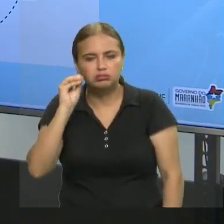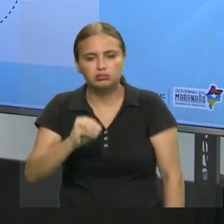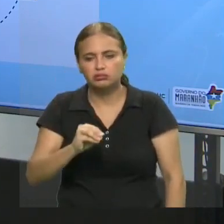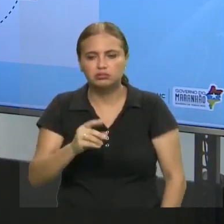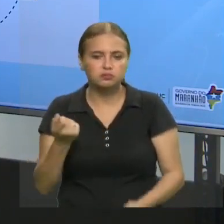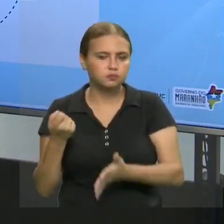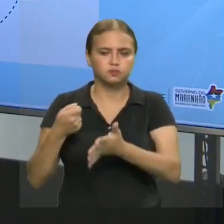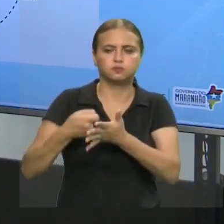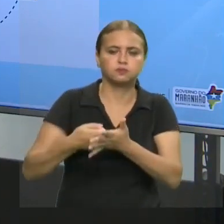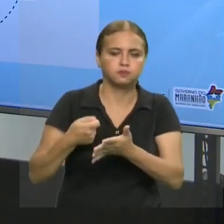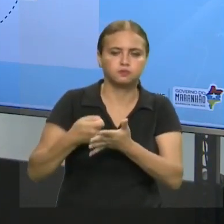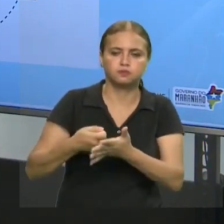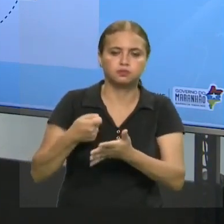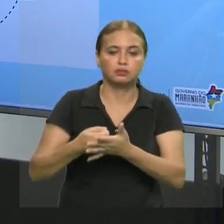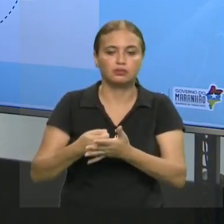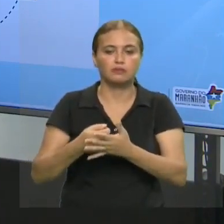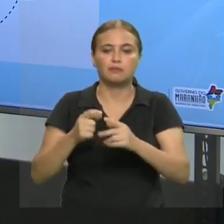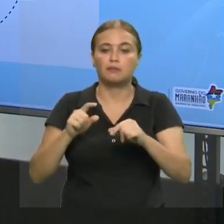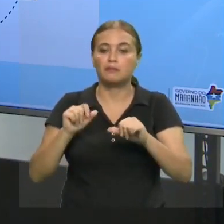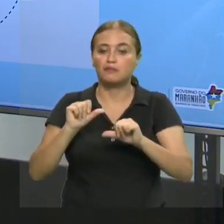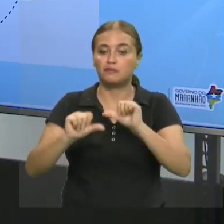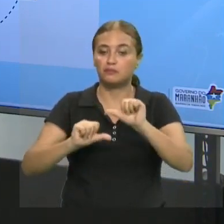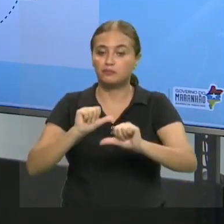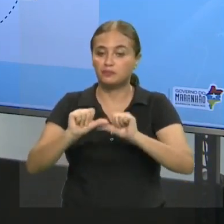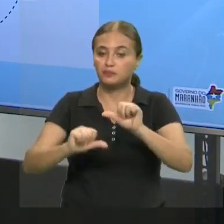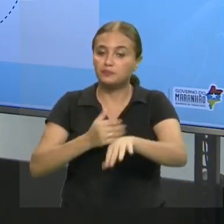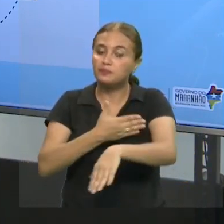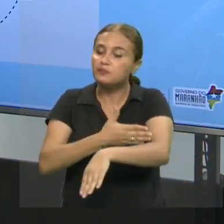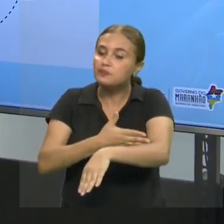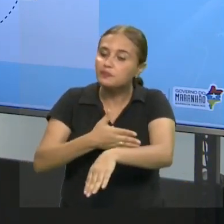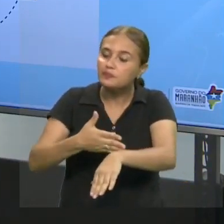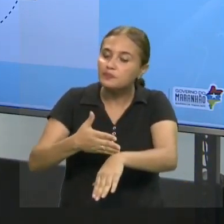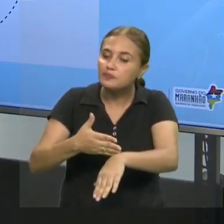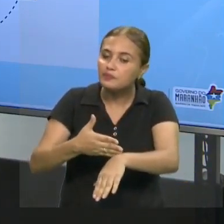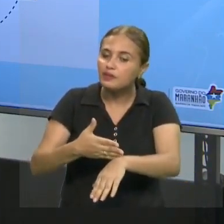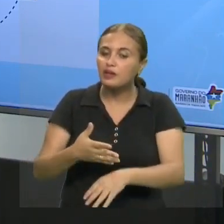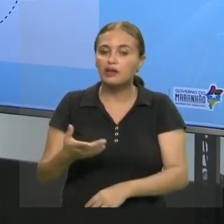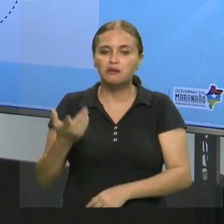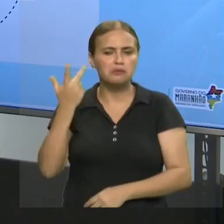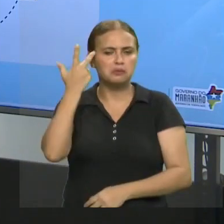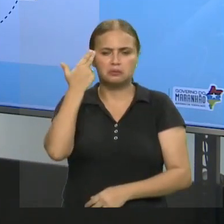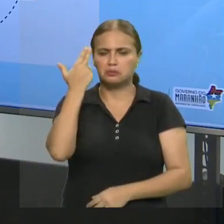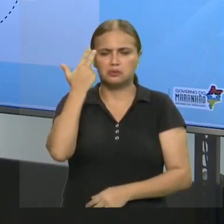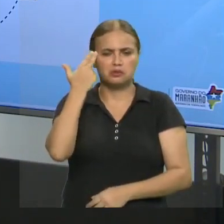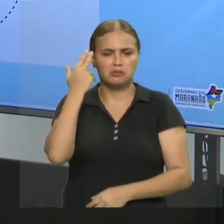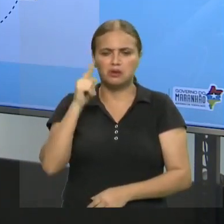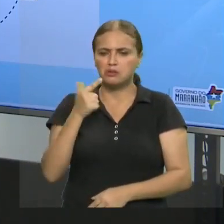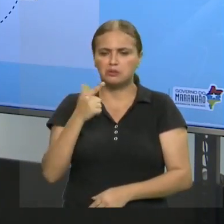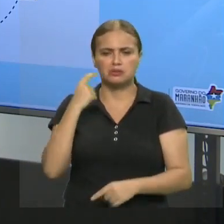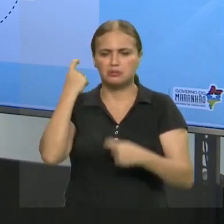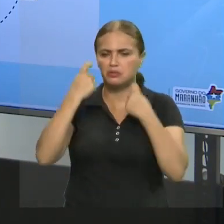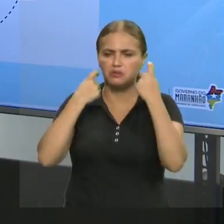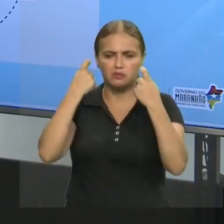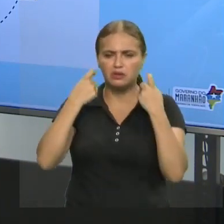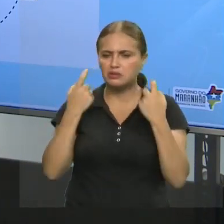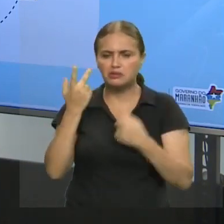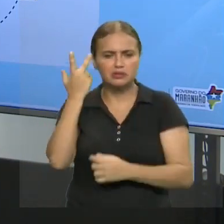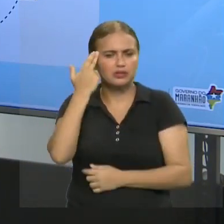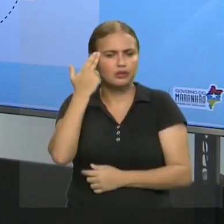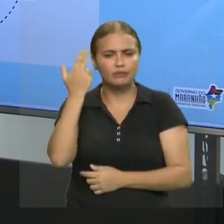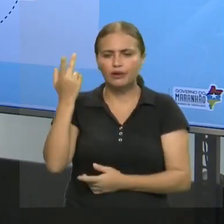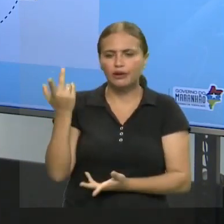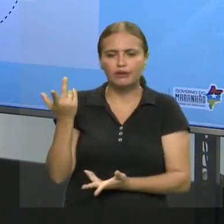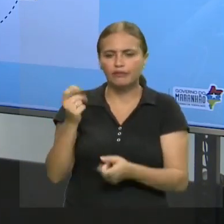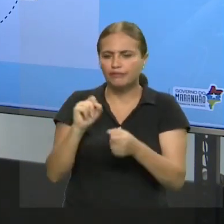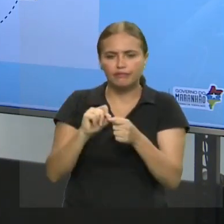ser uma obrigação, e eu vou transformar em hábito, que eu já faço sem pensar, sem me preocupar com essa relação.